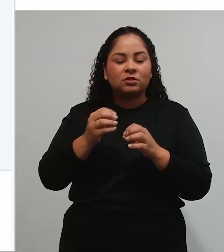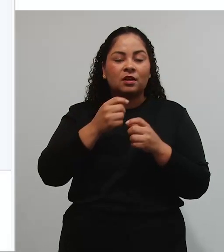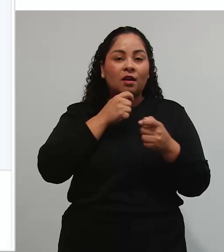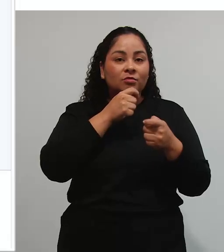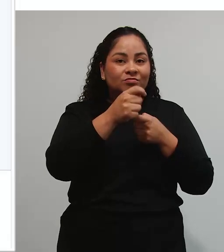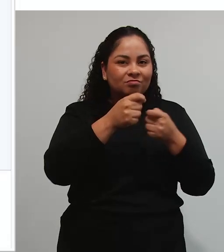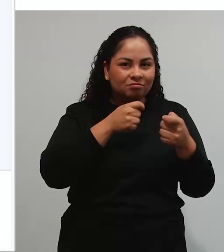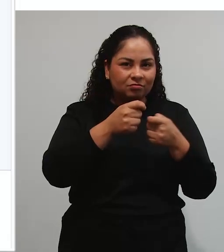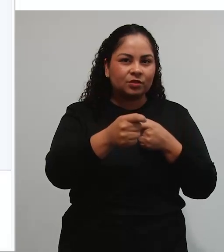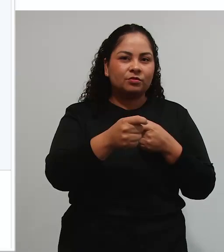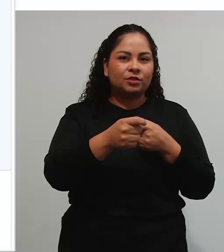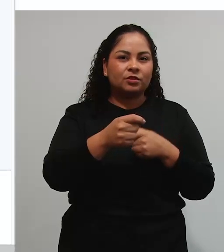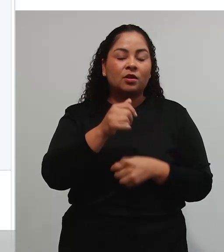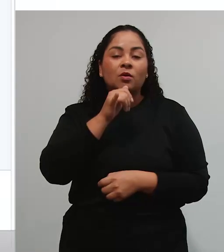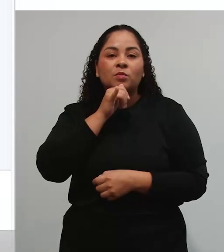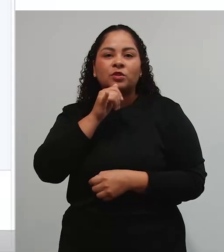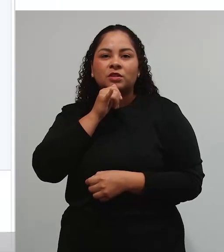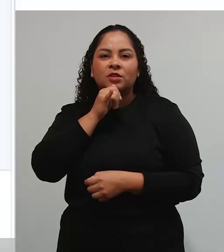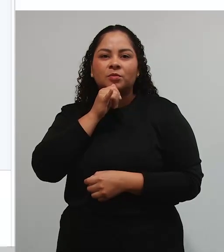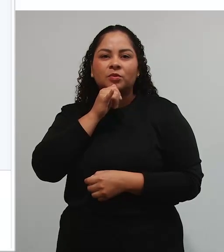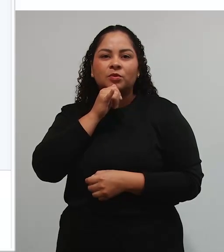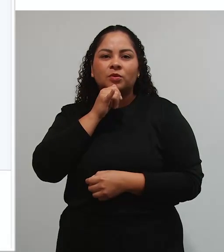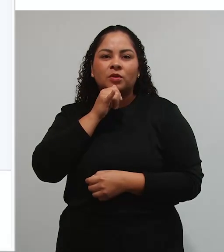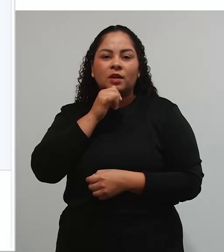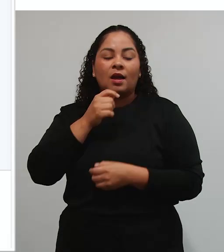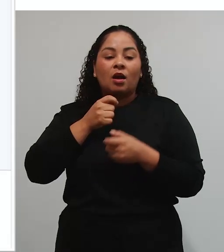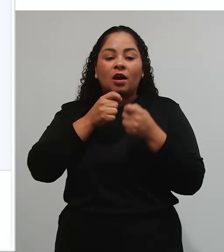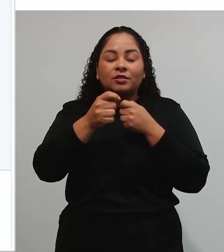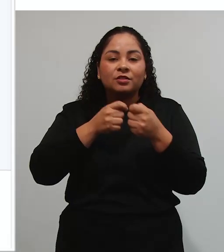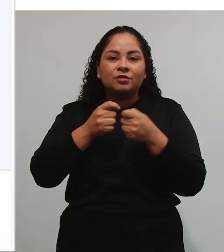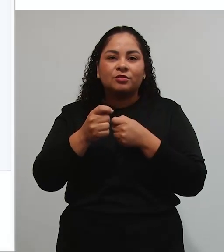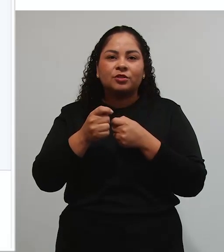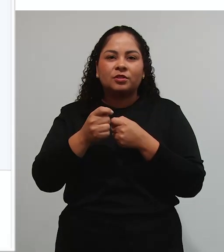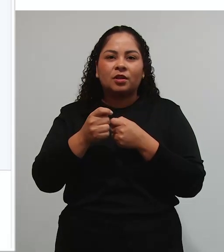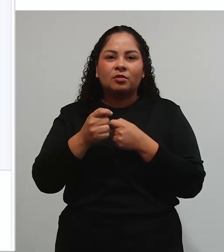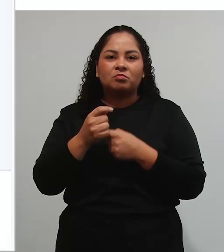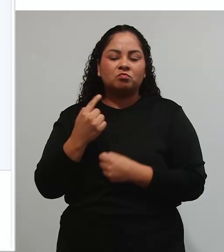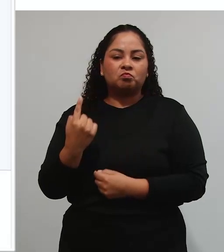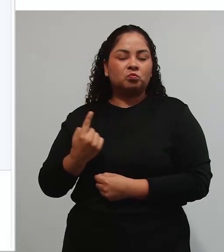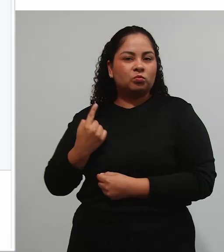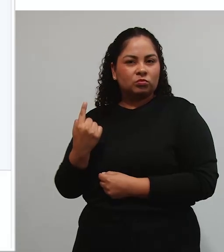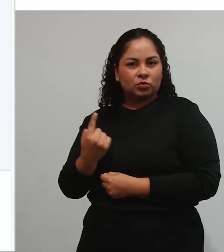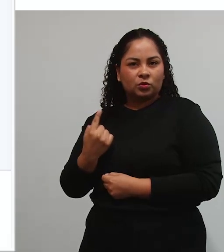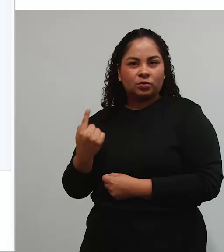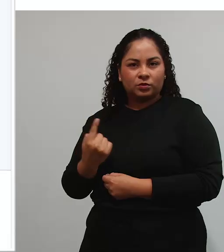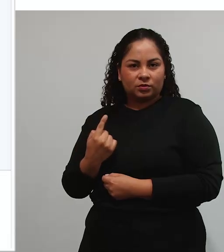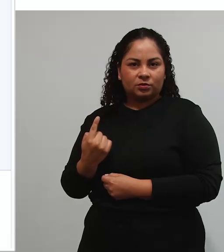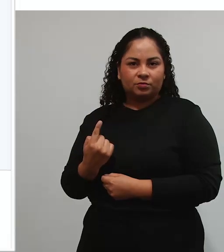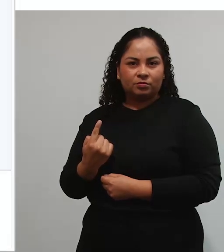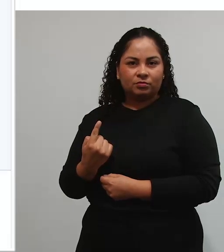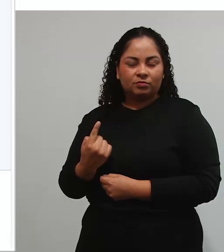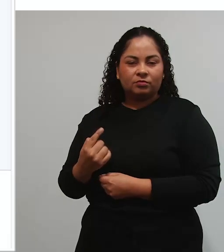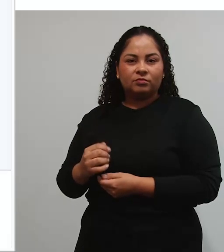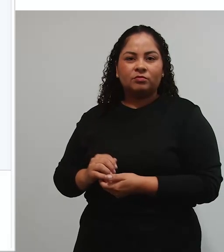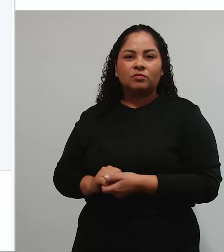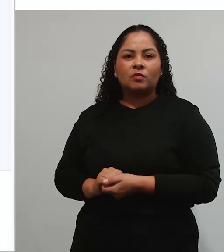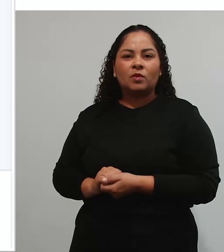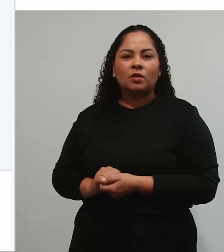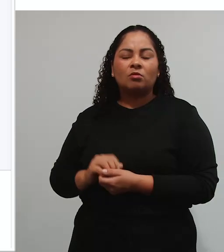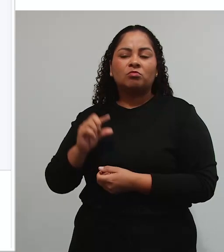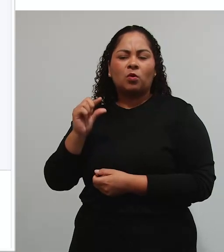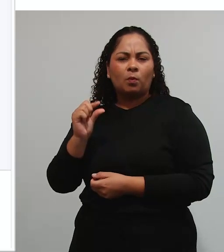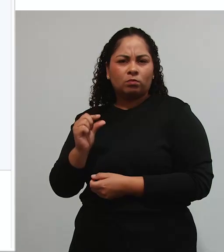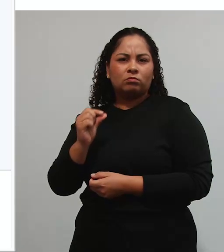Ele vai tratar aqui, por exemplo, a entrevista individual, que é uma abordagem bem popular no campo da pesquisa